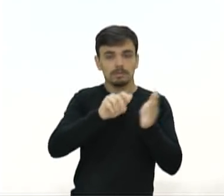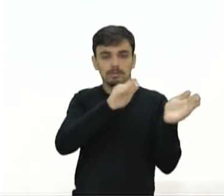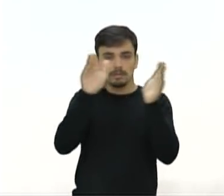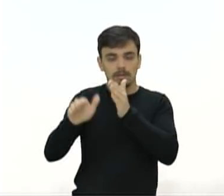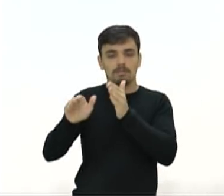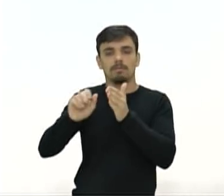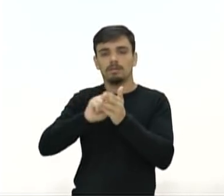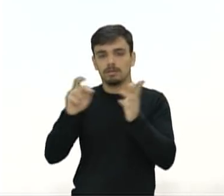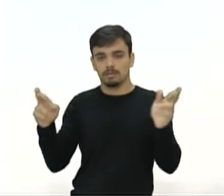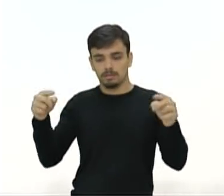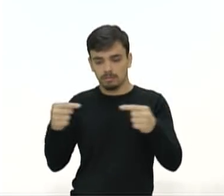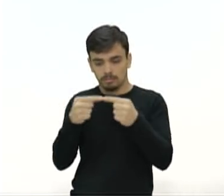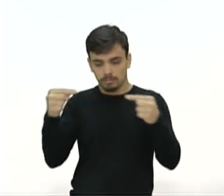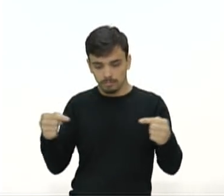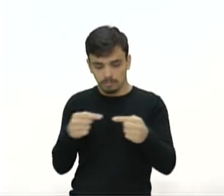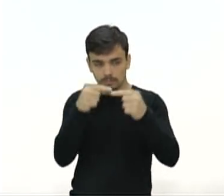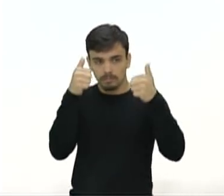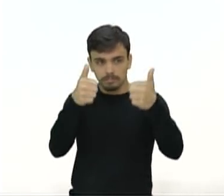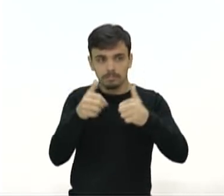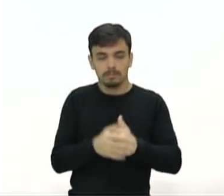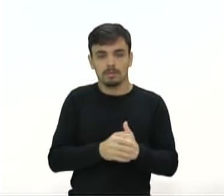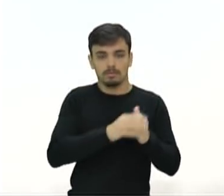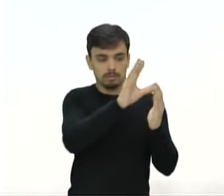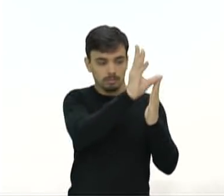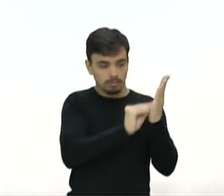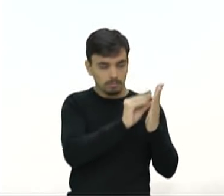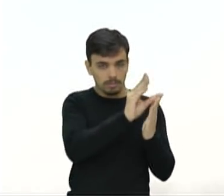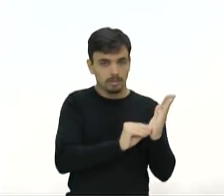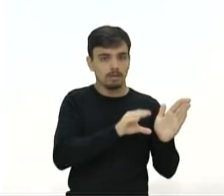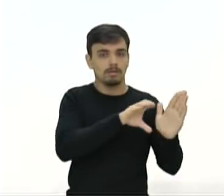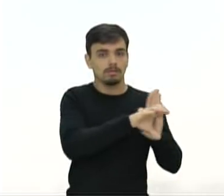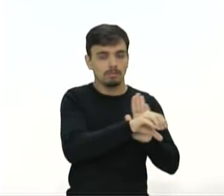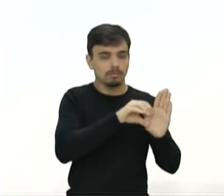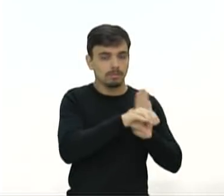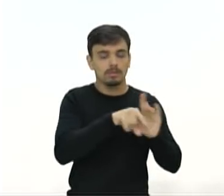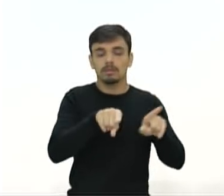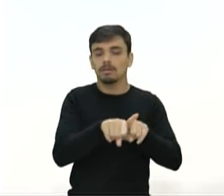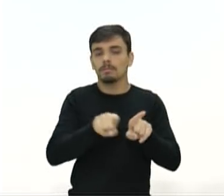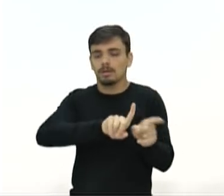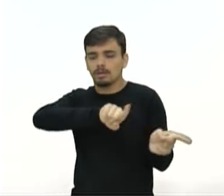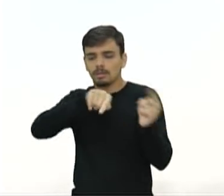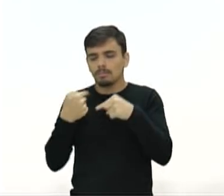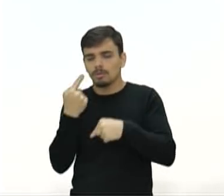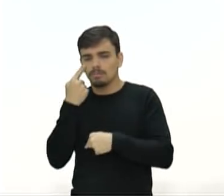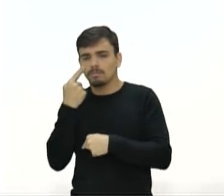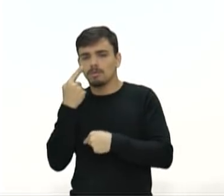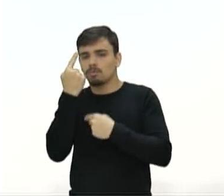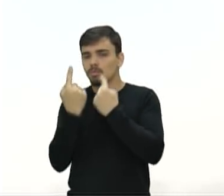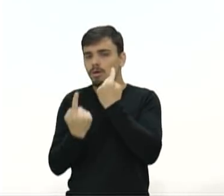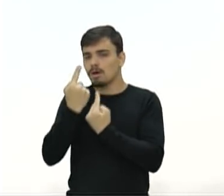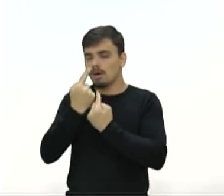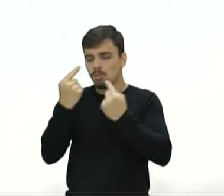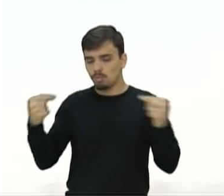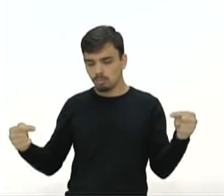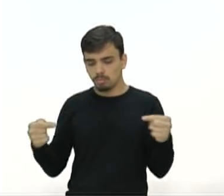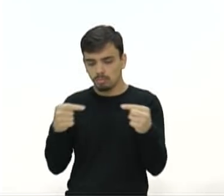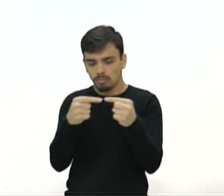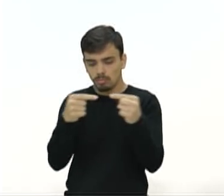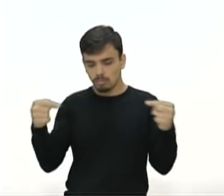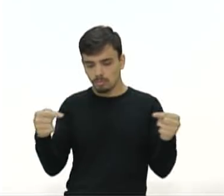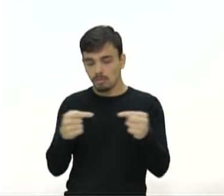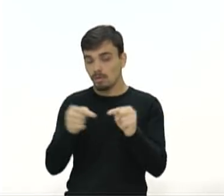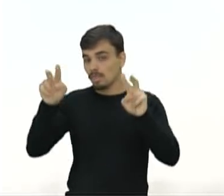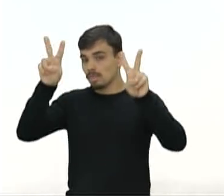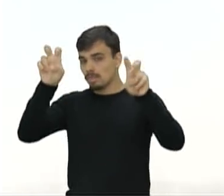tema correspondente. Então, vocês vão copiar os conceitos e, em seguida, ver qual conceito está adequado para o tema